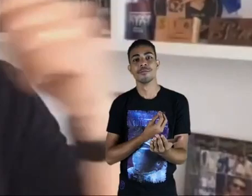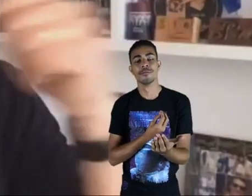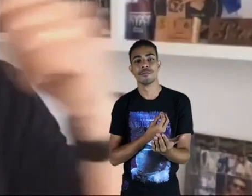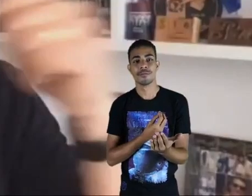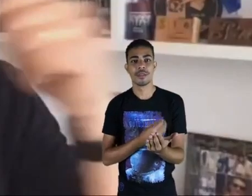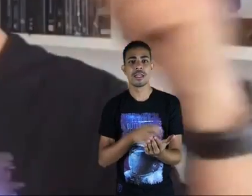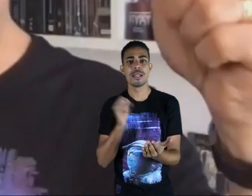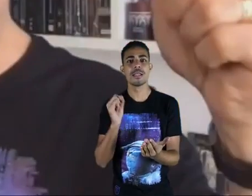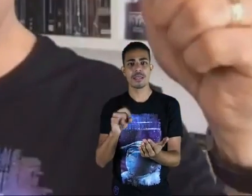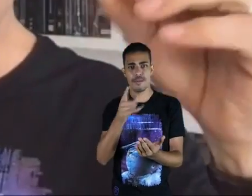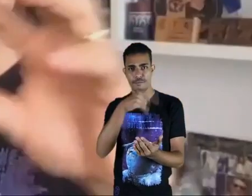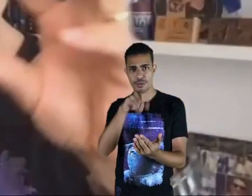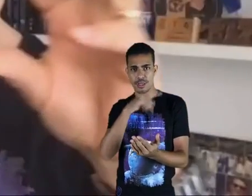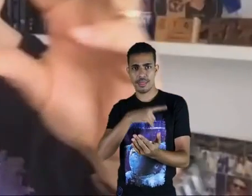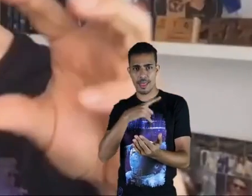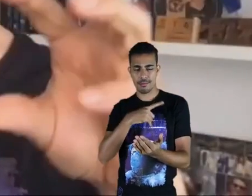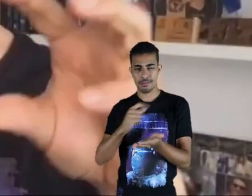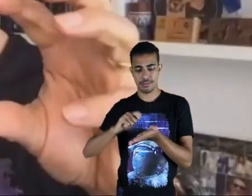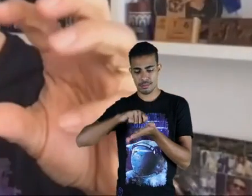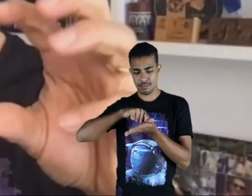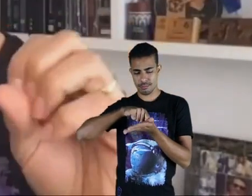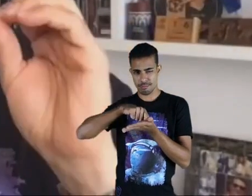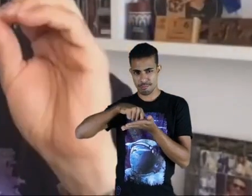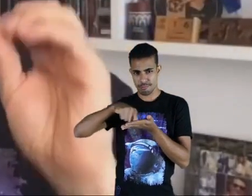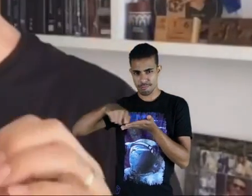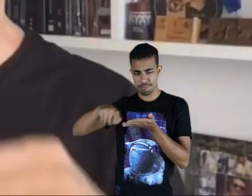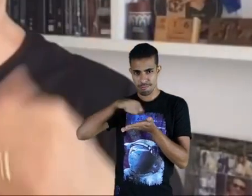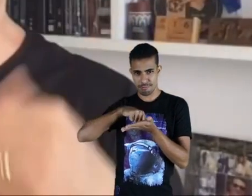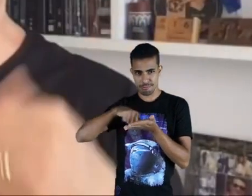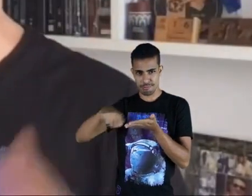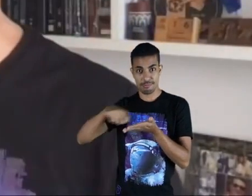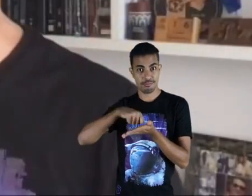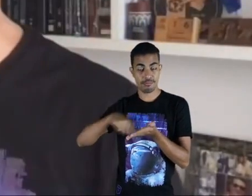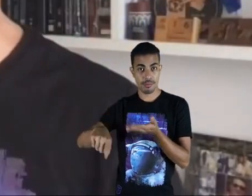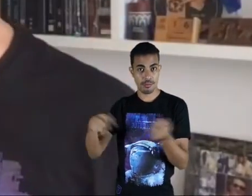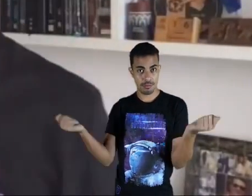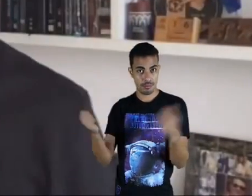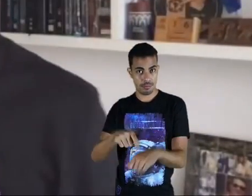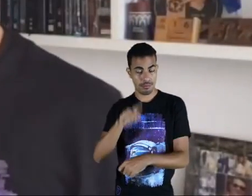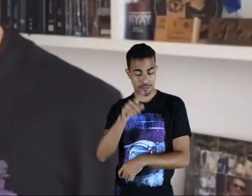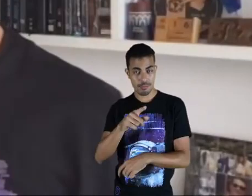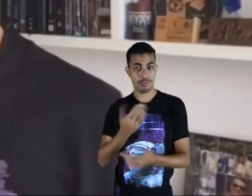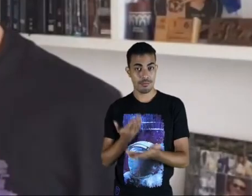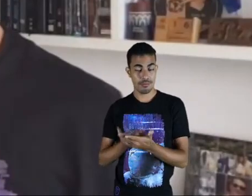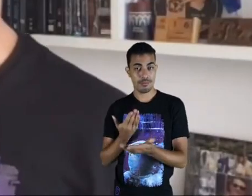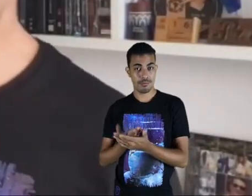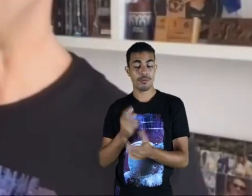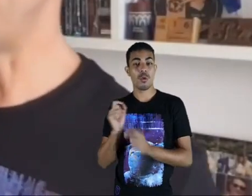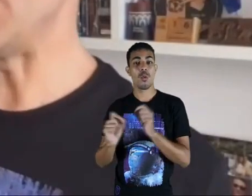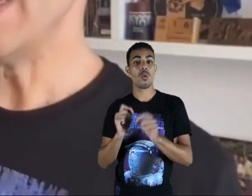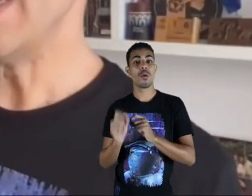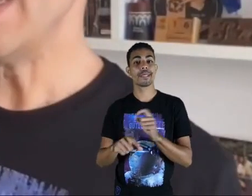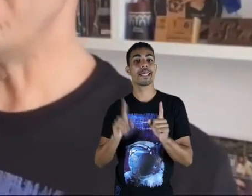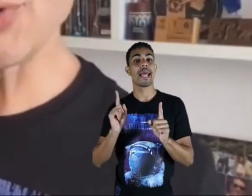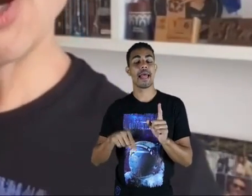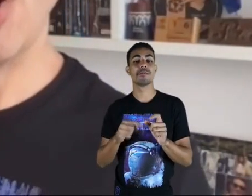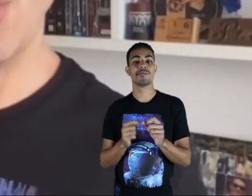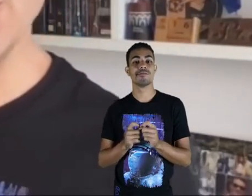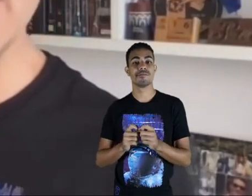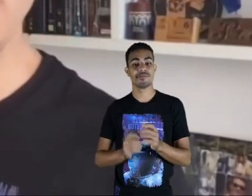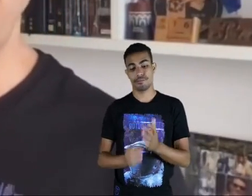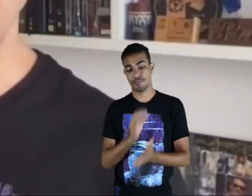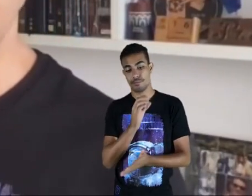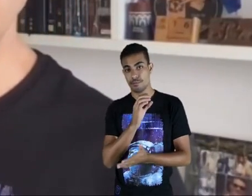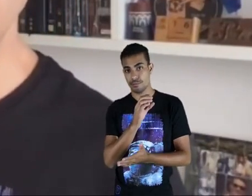uma canetinha para destacar especialmente aí, destaca para a gente poder ver exatamente.